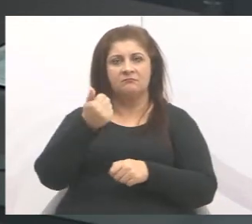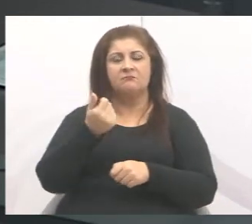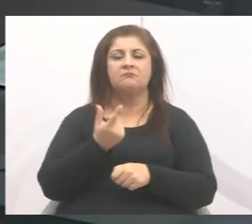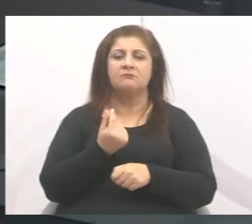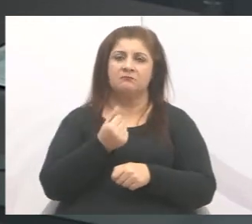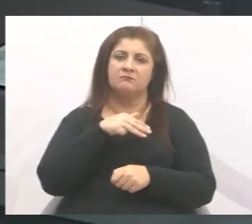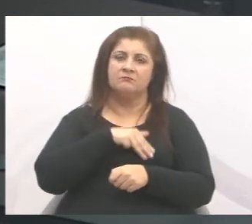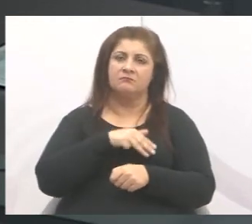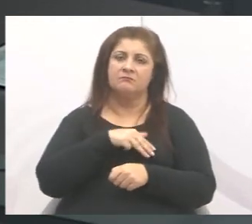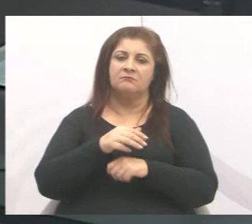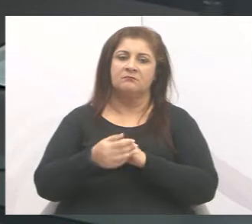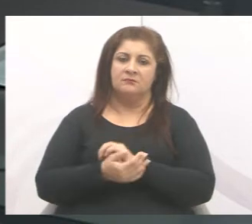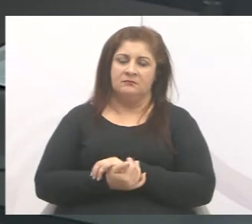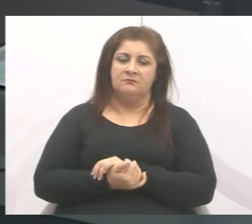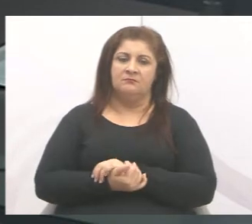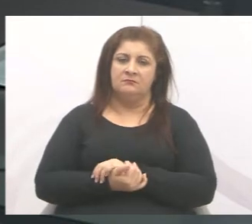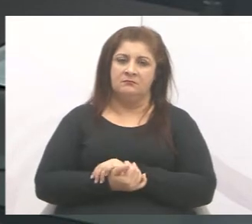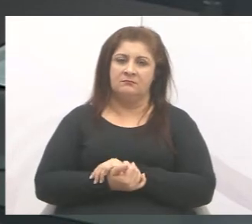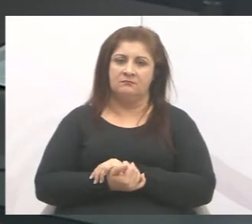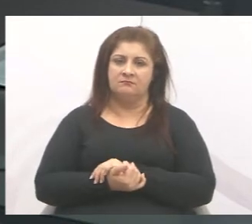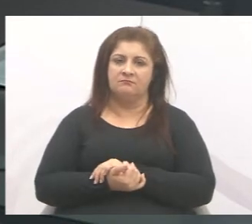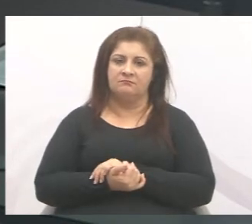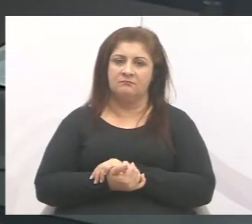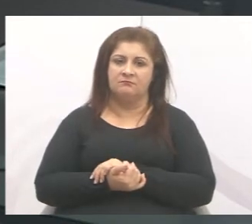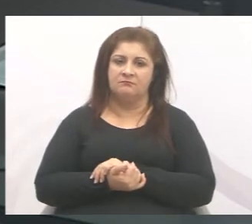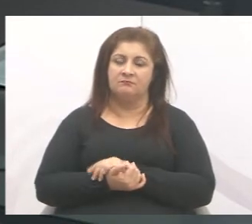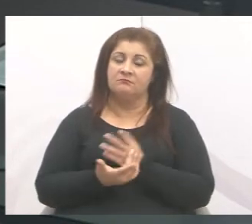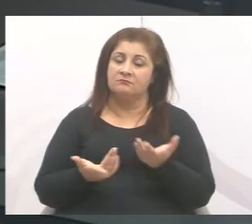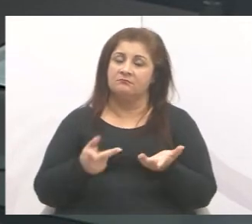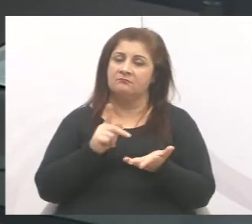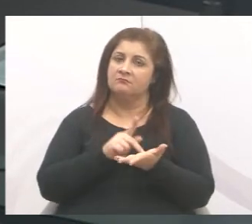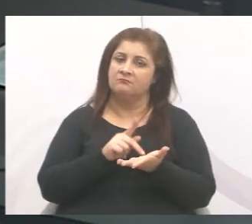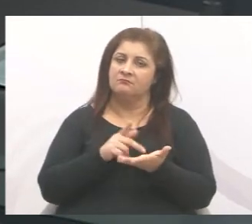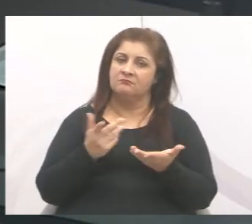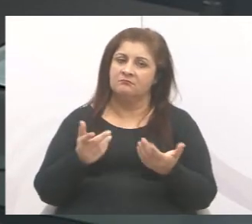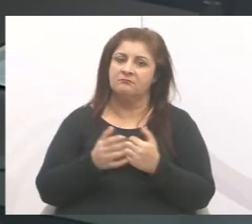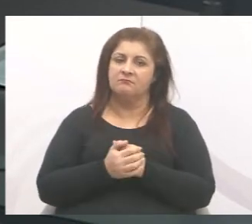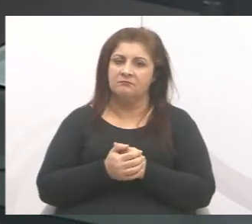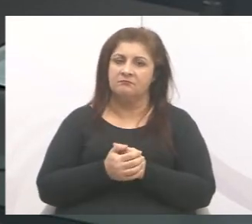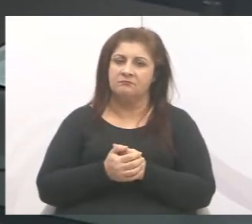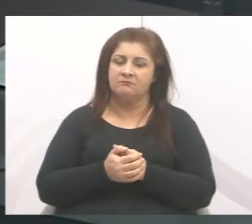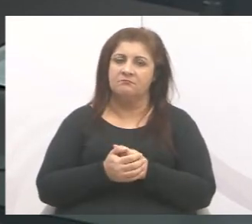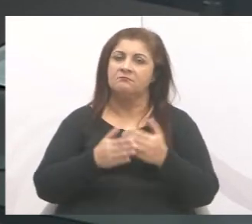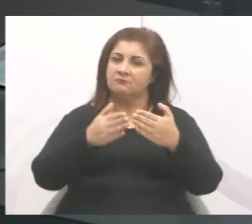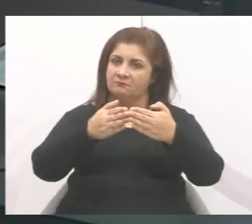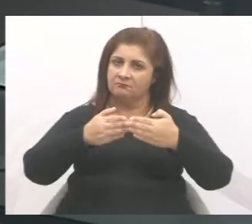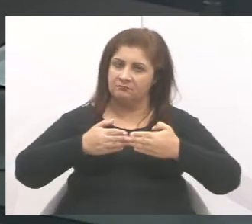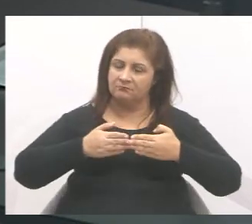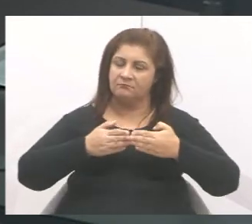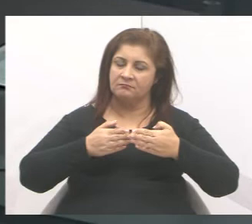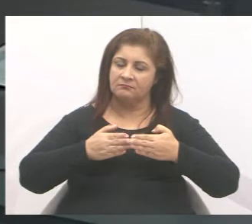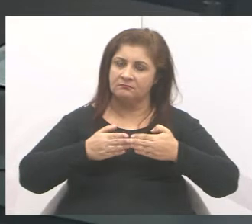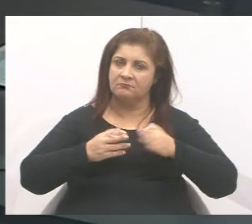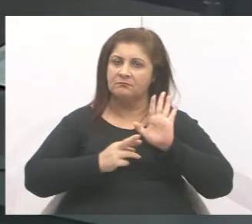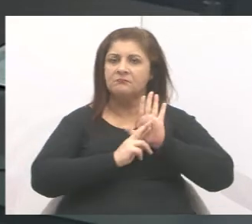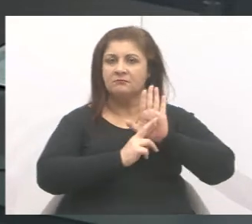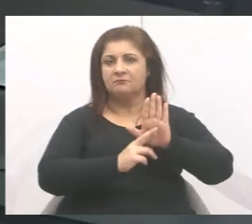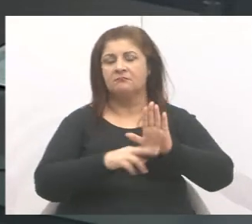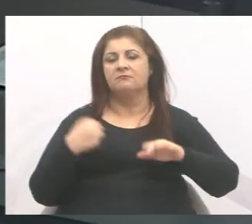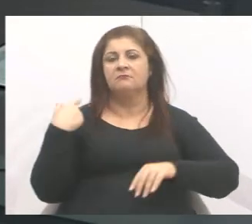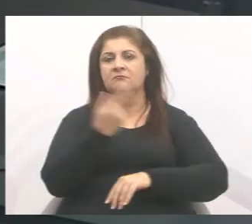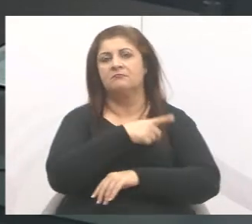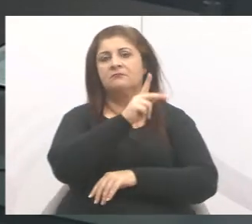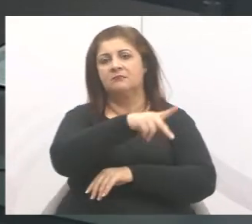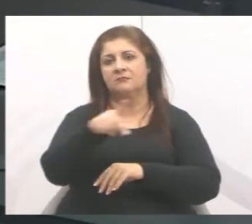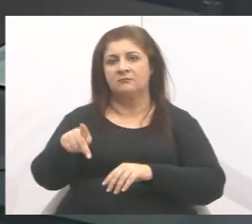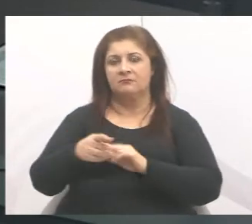os professores da nossa rede municipal de educação. Então, na verdade, eu trago essa reivindicação dos professores da nossa rede